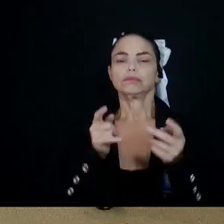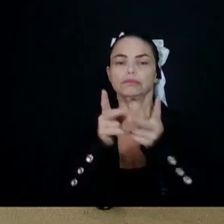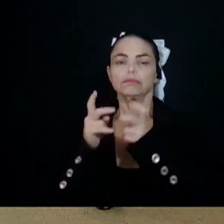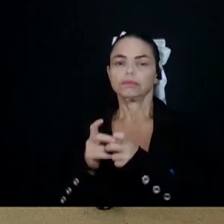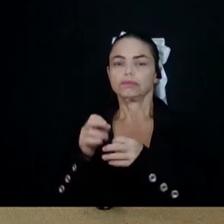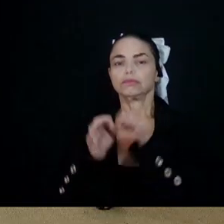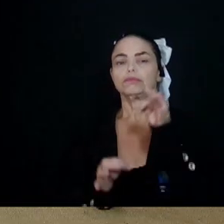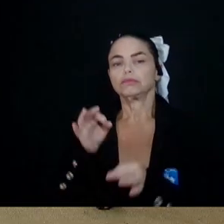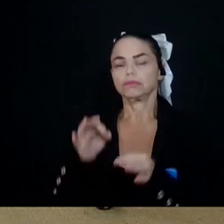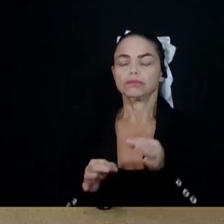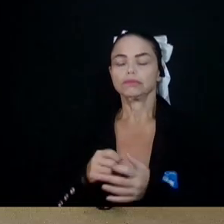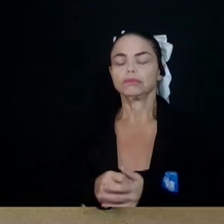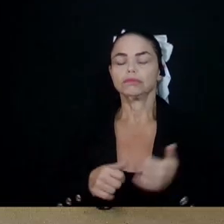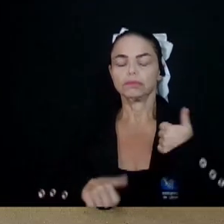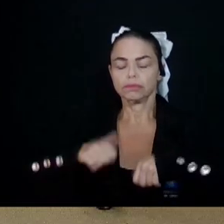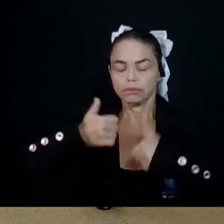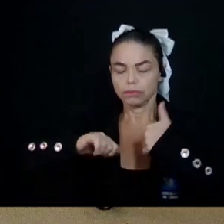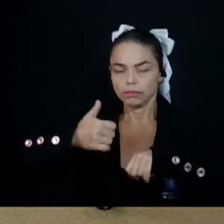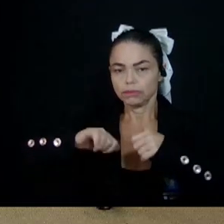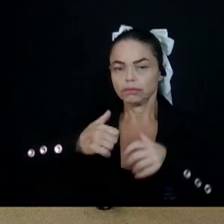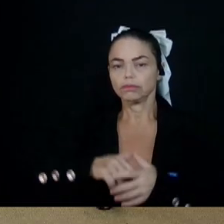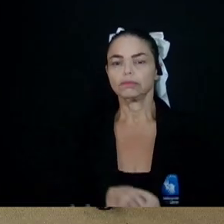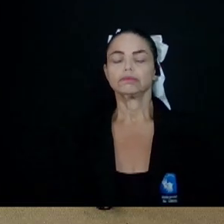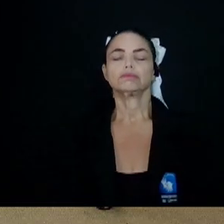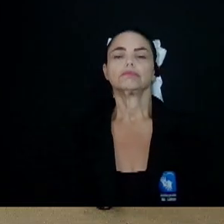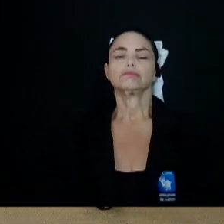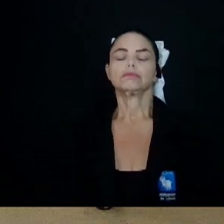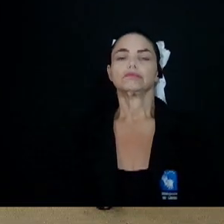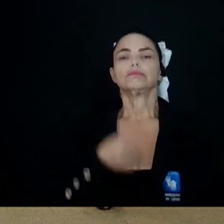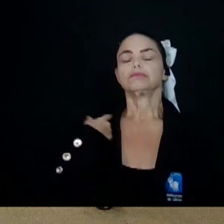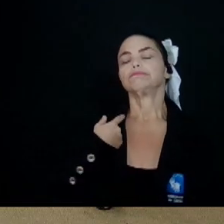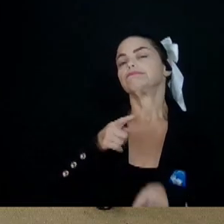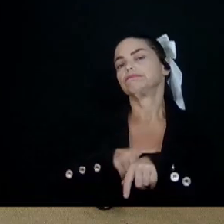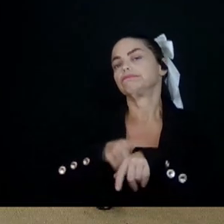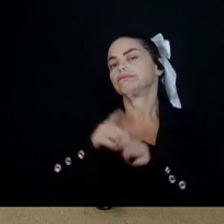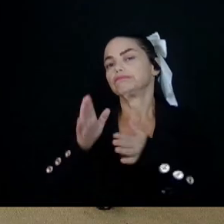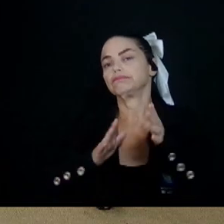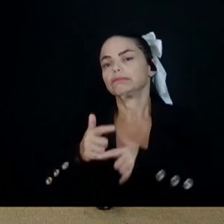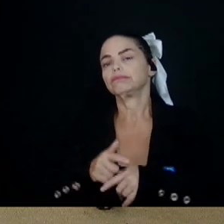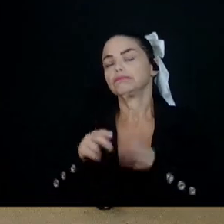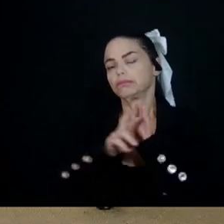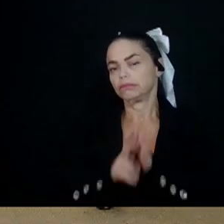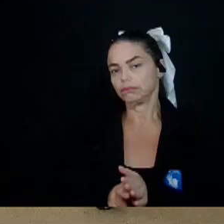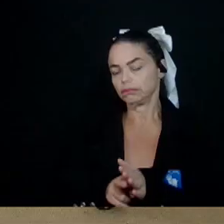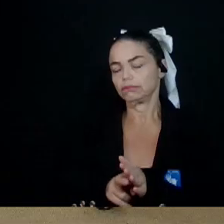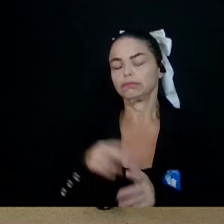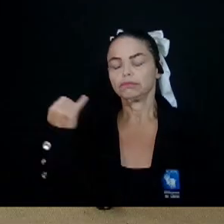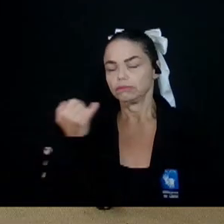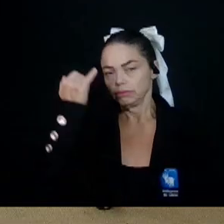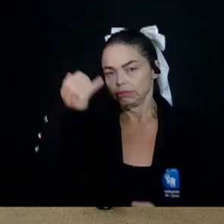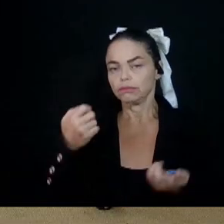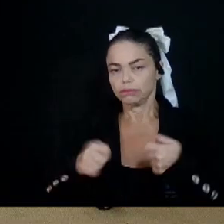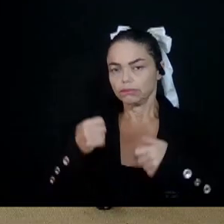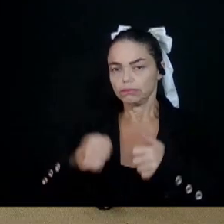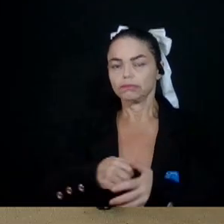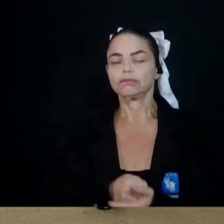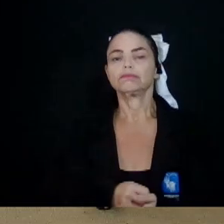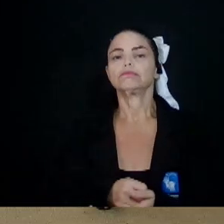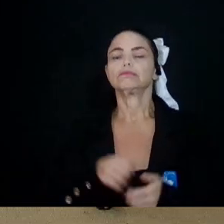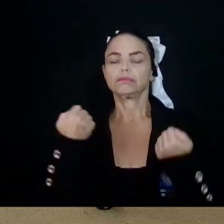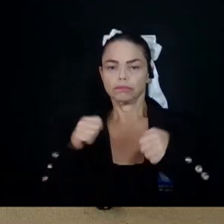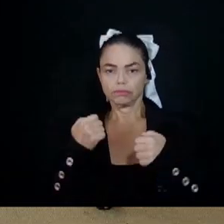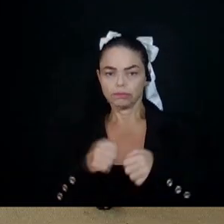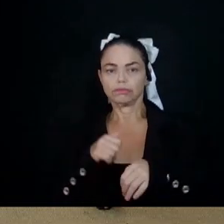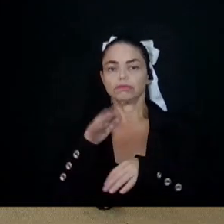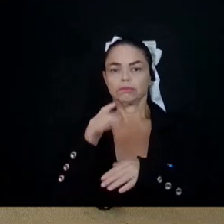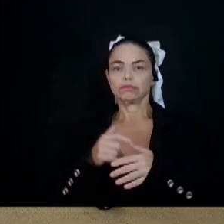né, a sua avaliação, esse momento representa um marco? Era preciso isso? Precisa de muito